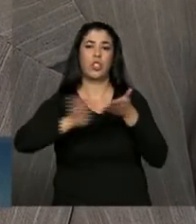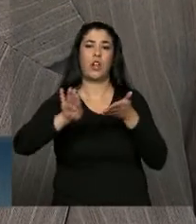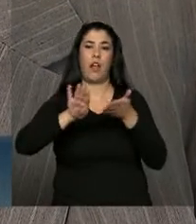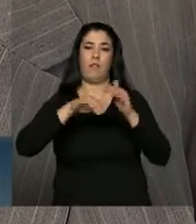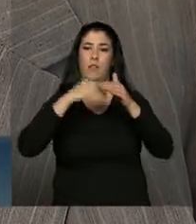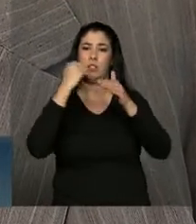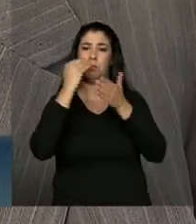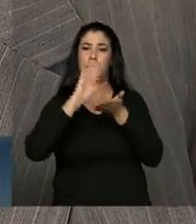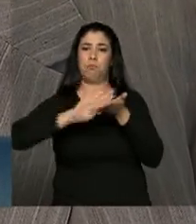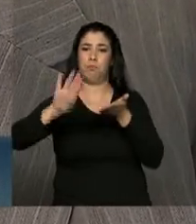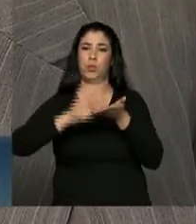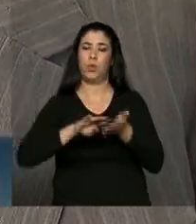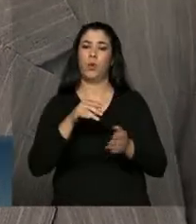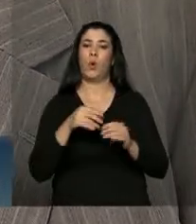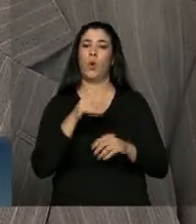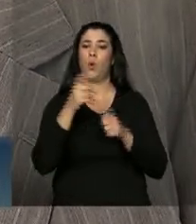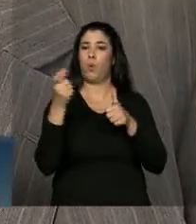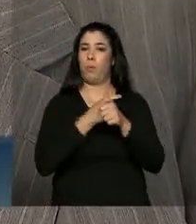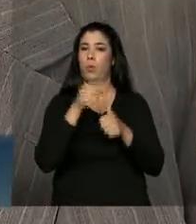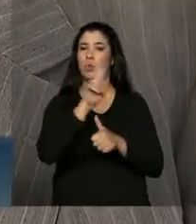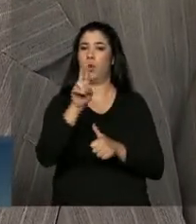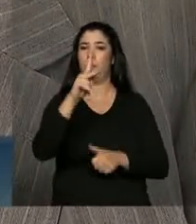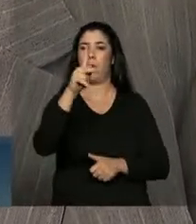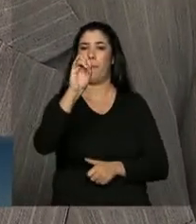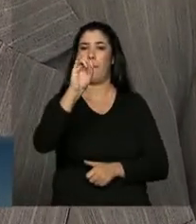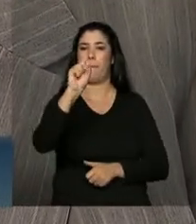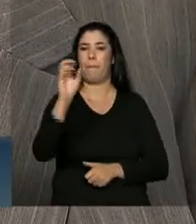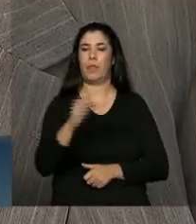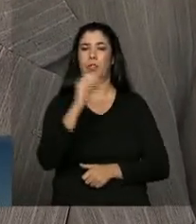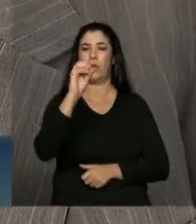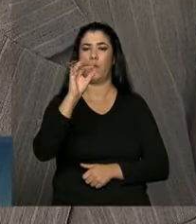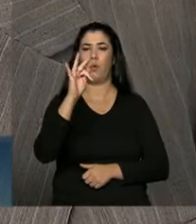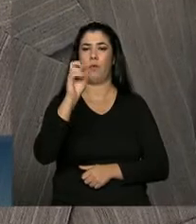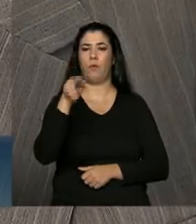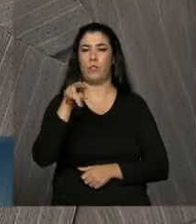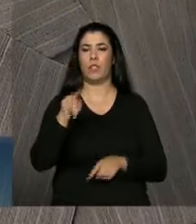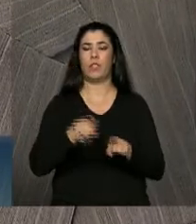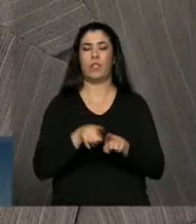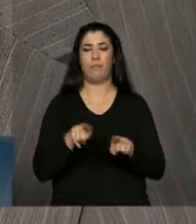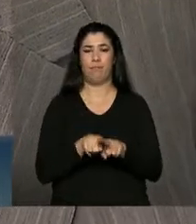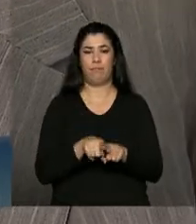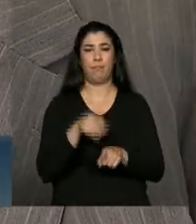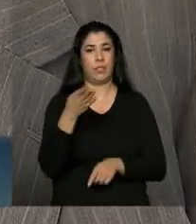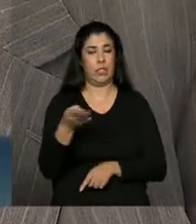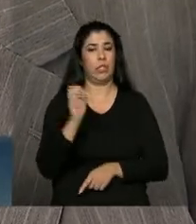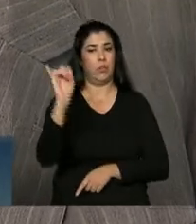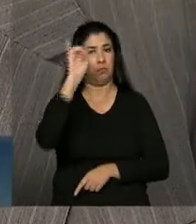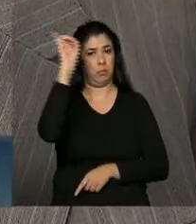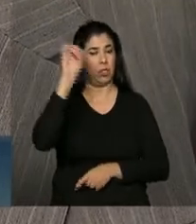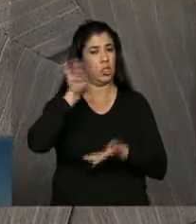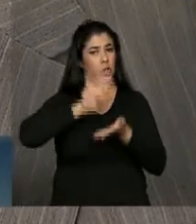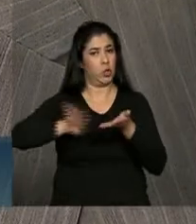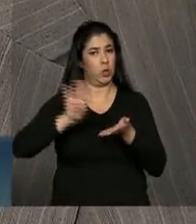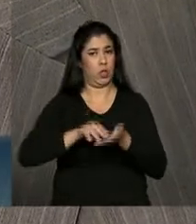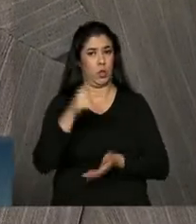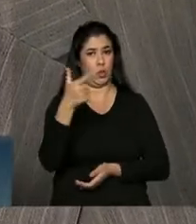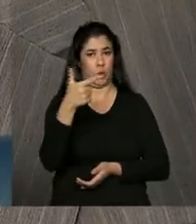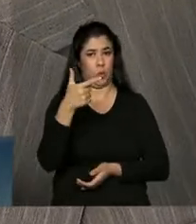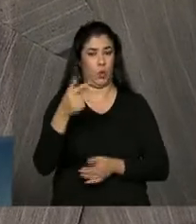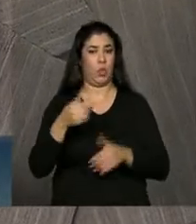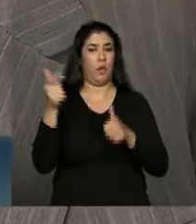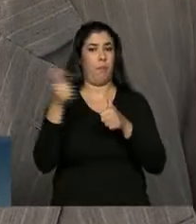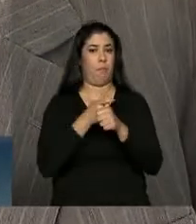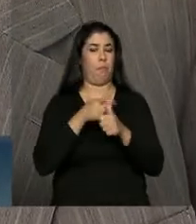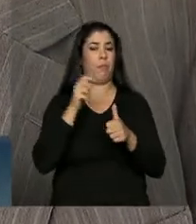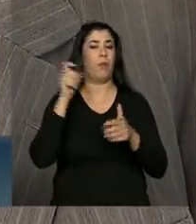que são os dois únicos tributos federais que incidem sobre painel solar isso é muito importante porque ao dizer